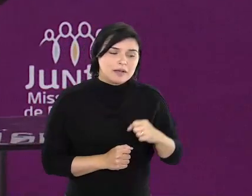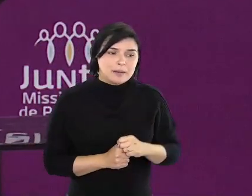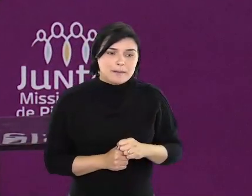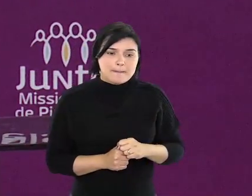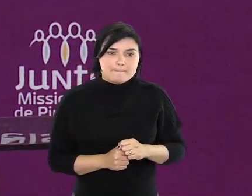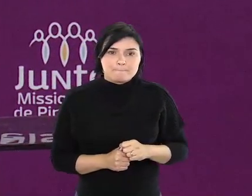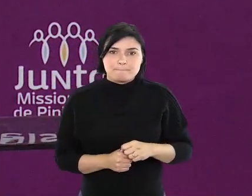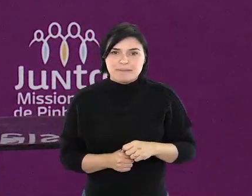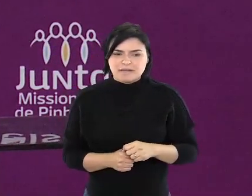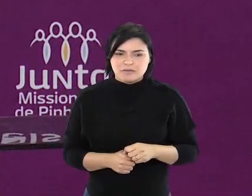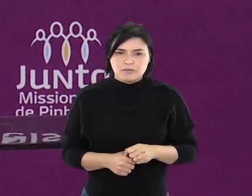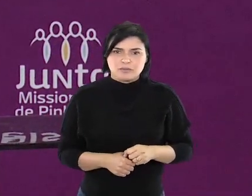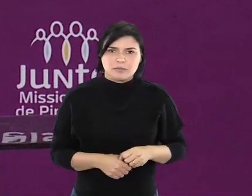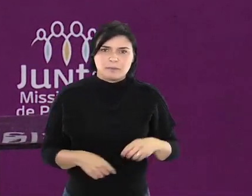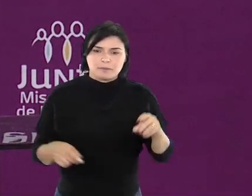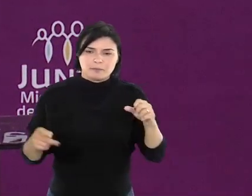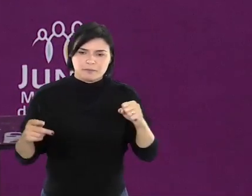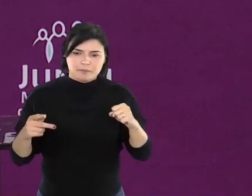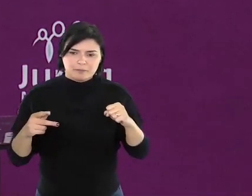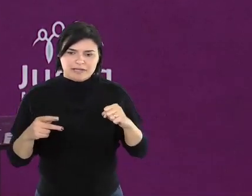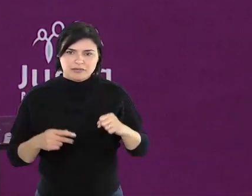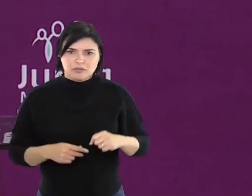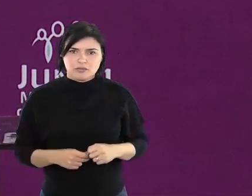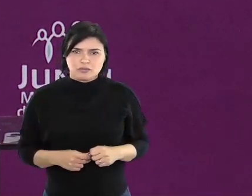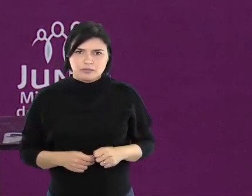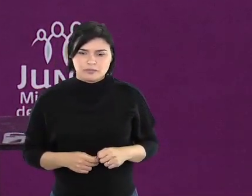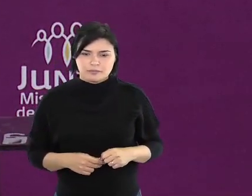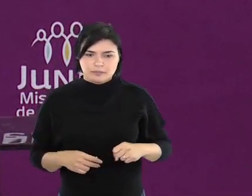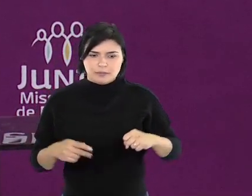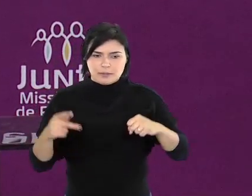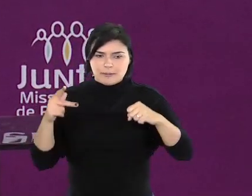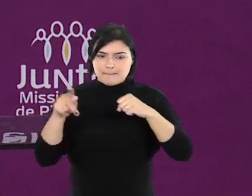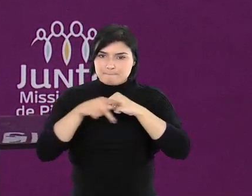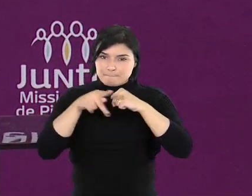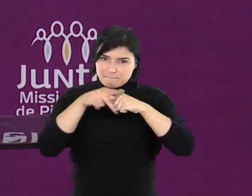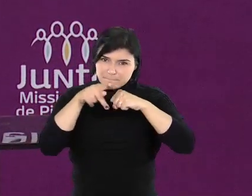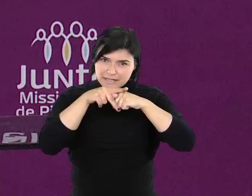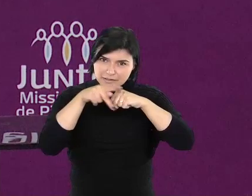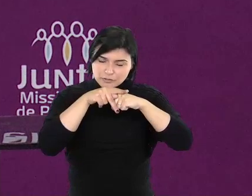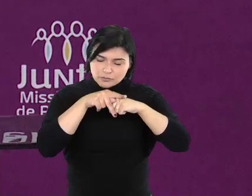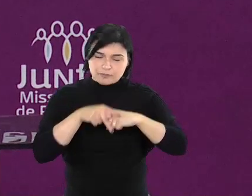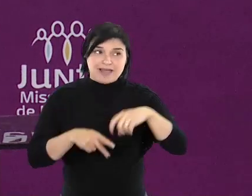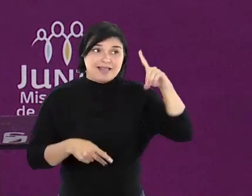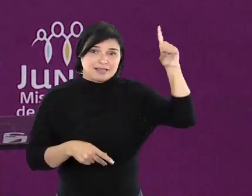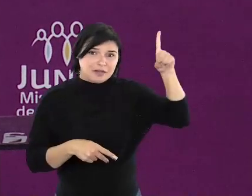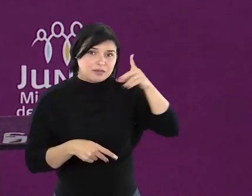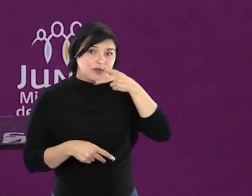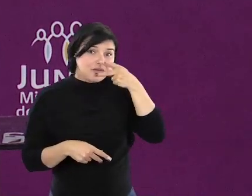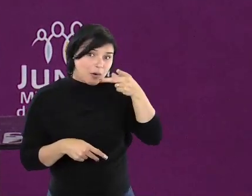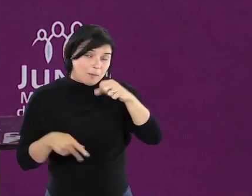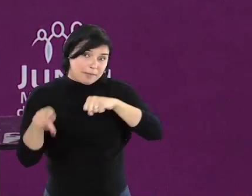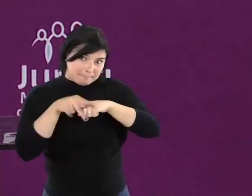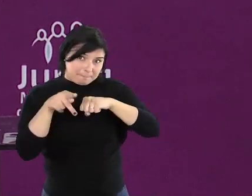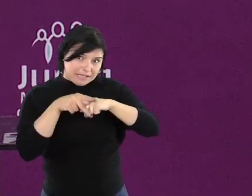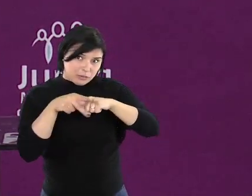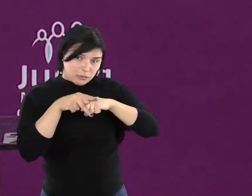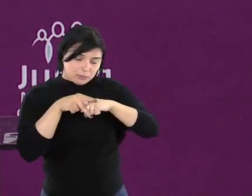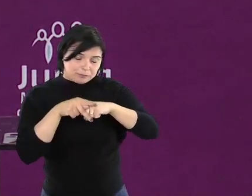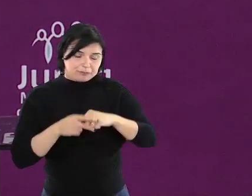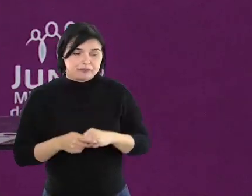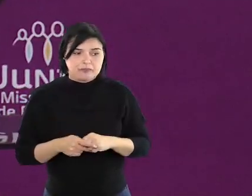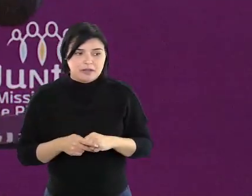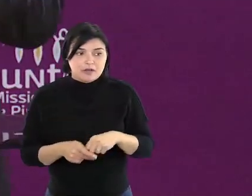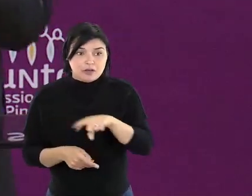ovelhas Às vezes você tem vontade de matar ovelha mas é Jesus resolver de Cristo